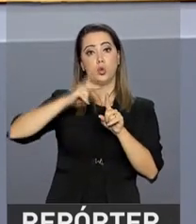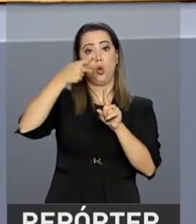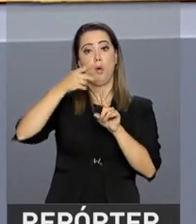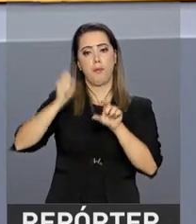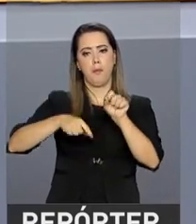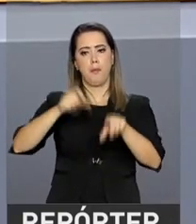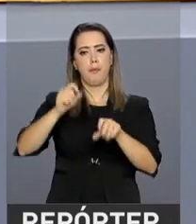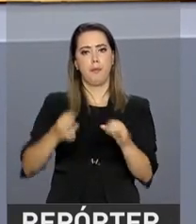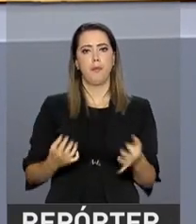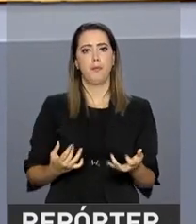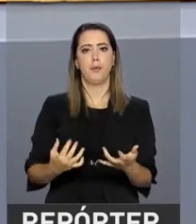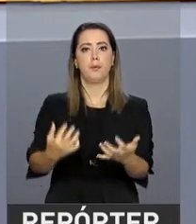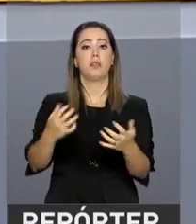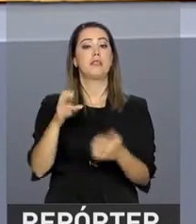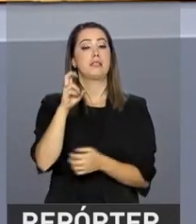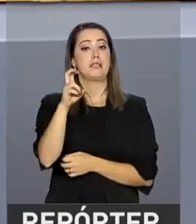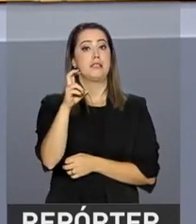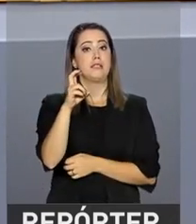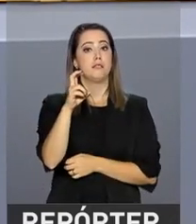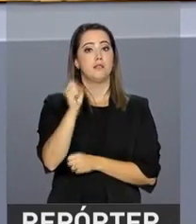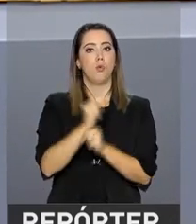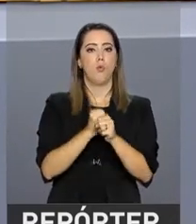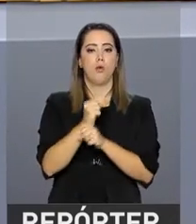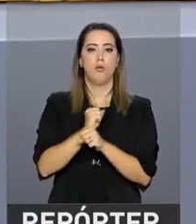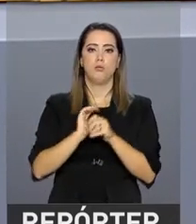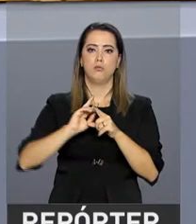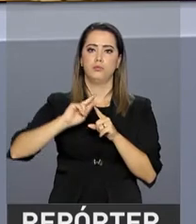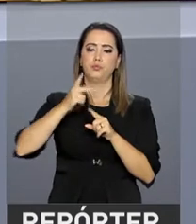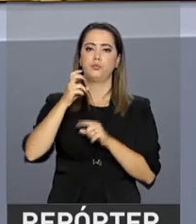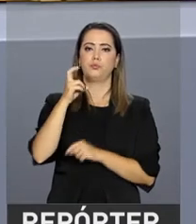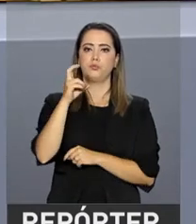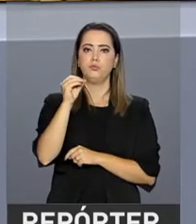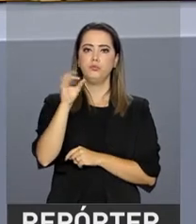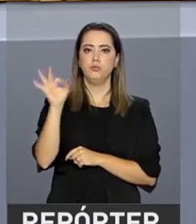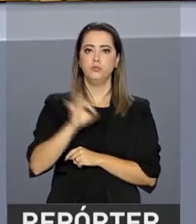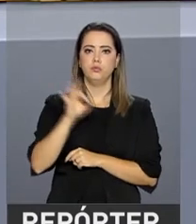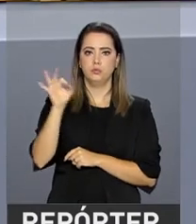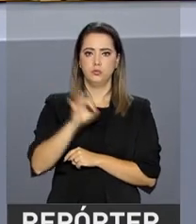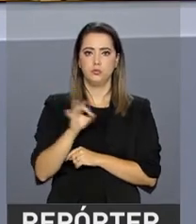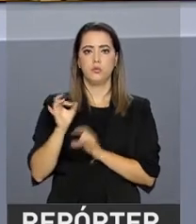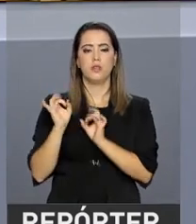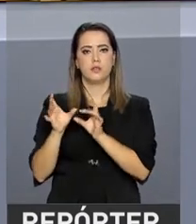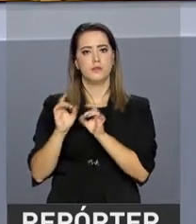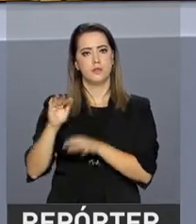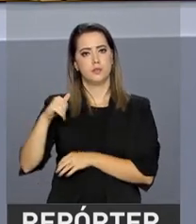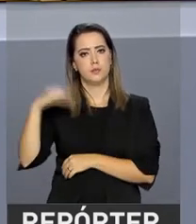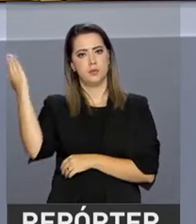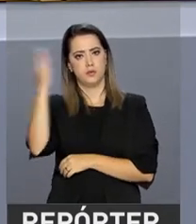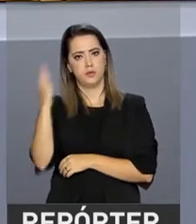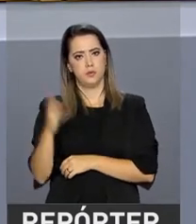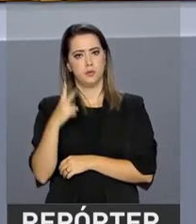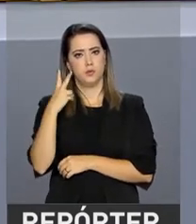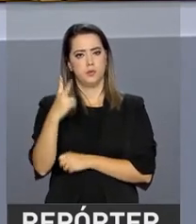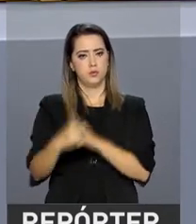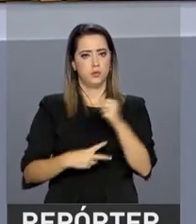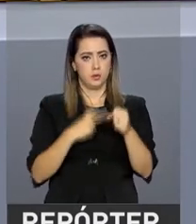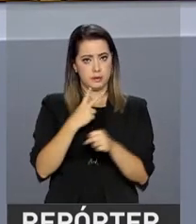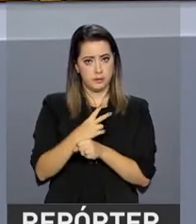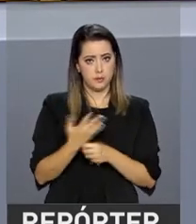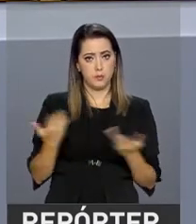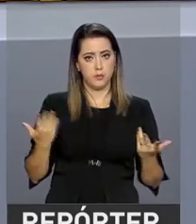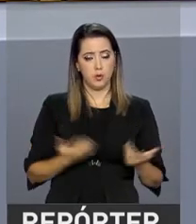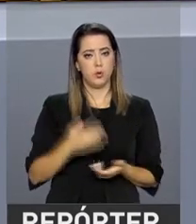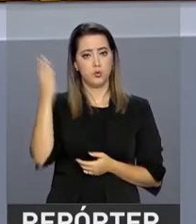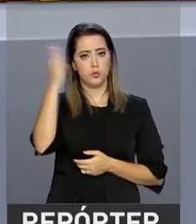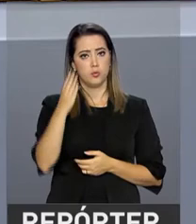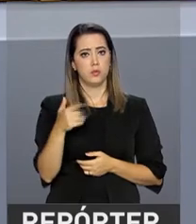em cinco anos e aumente em pelo menos 50% o volume de exportações em dois anos hoje o brasil ocupa